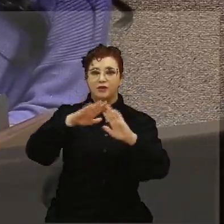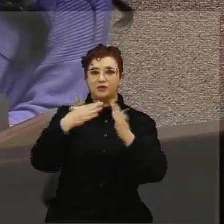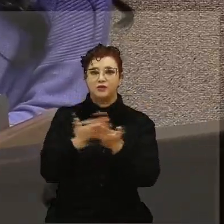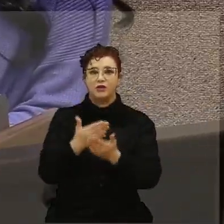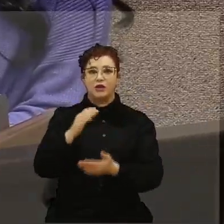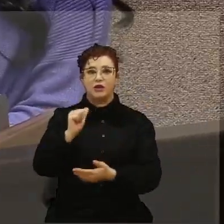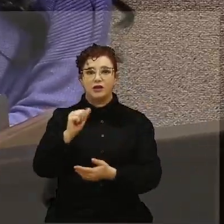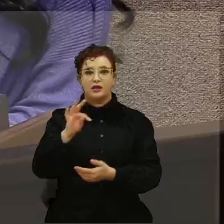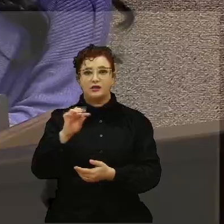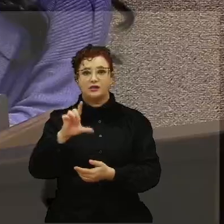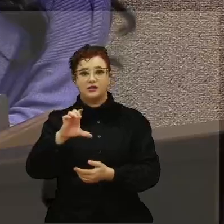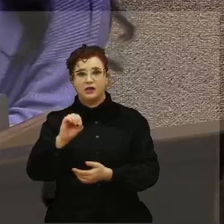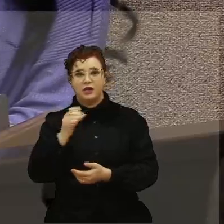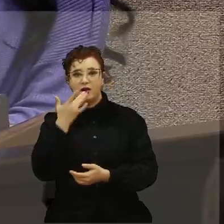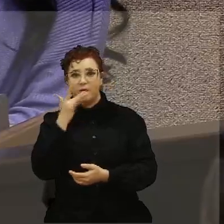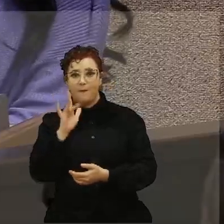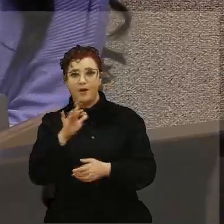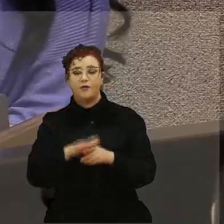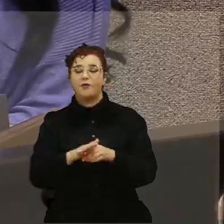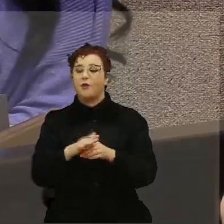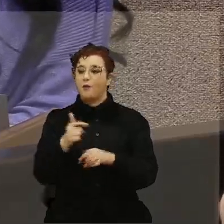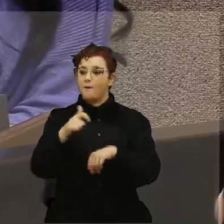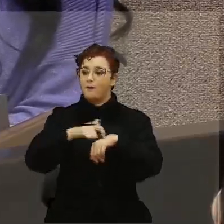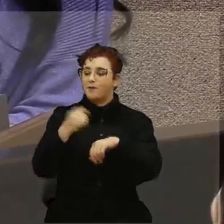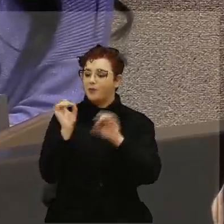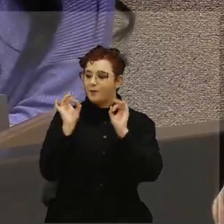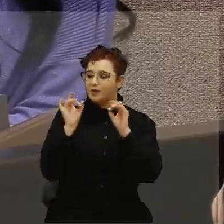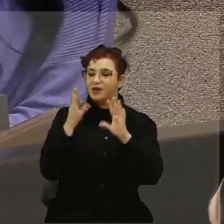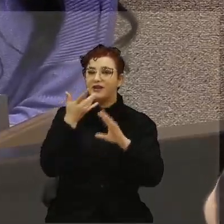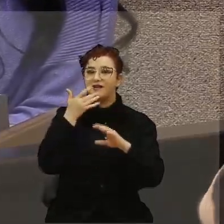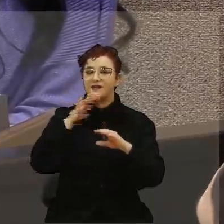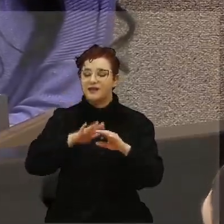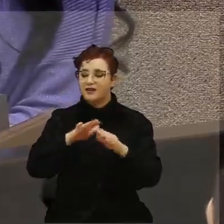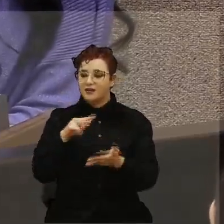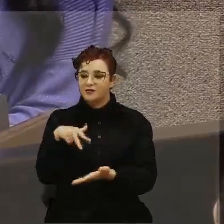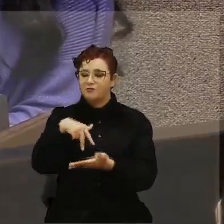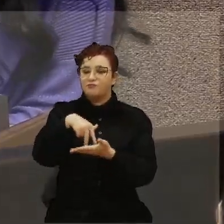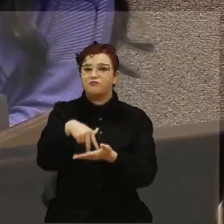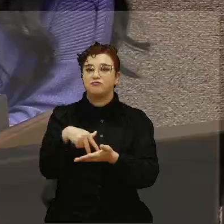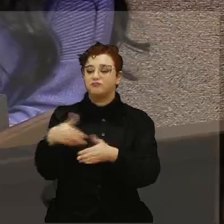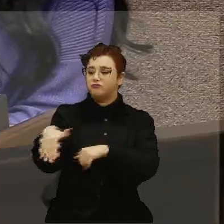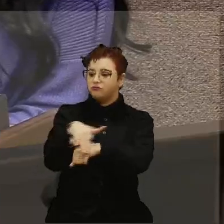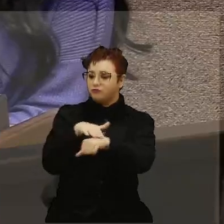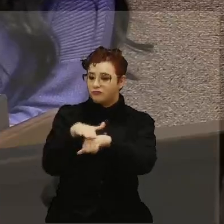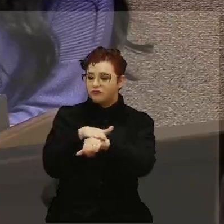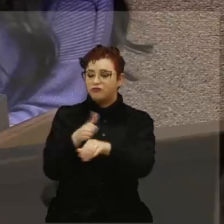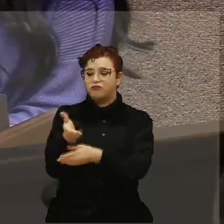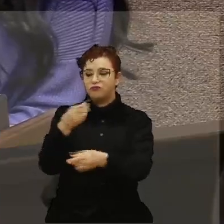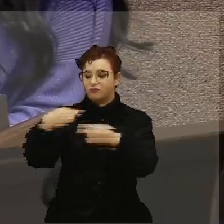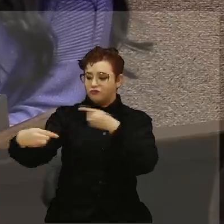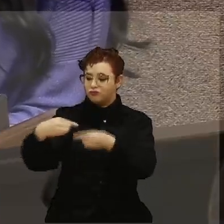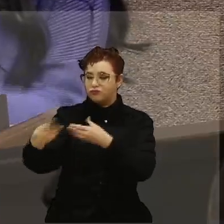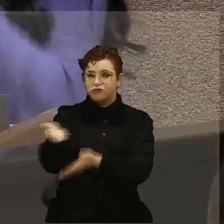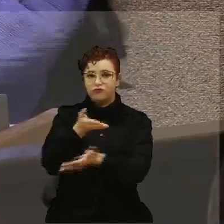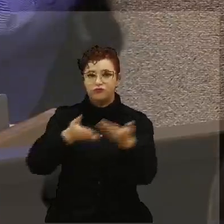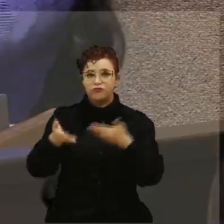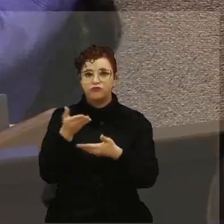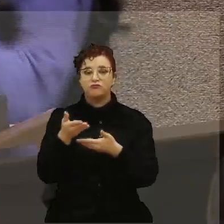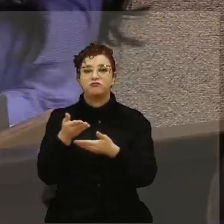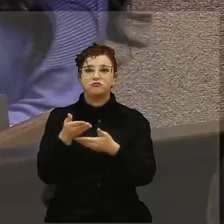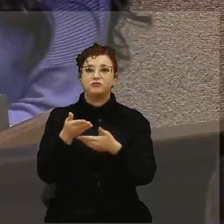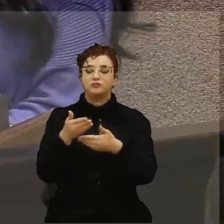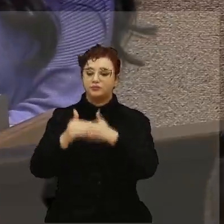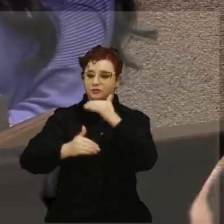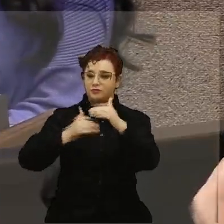Branco e foi um momento bem especial, onde as crianças se colocam à disposição, conversam, debatem, enfim, e isso é